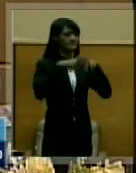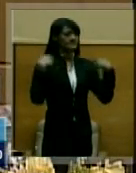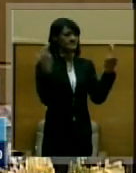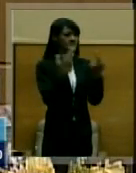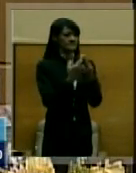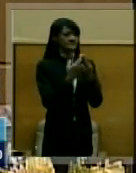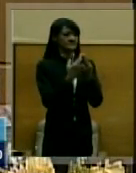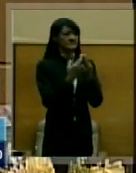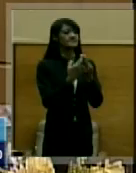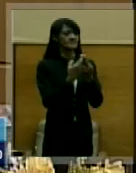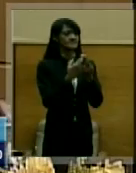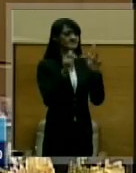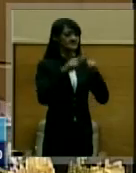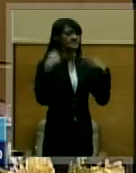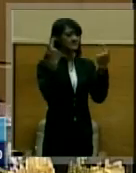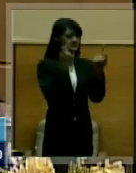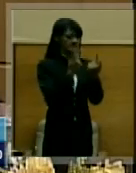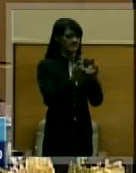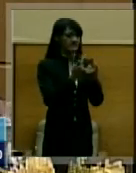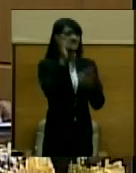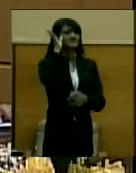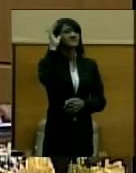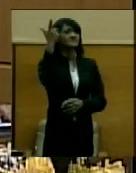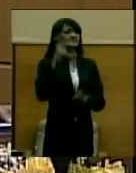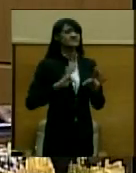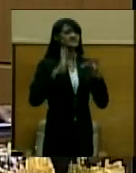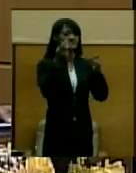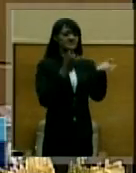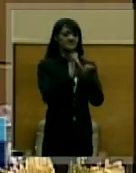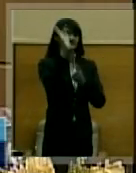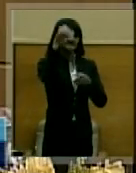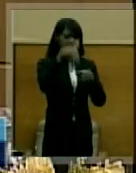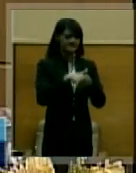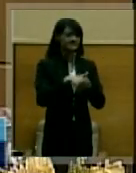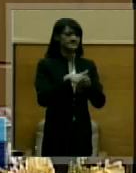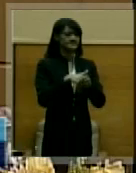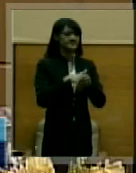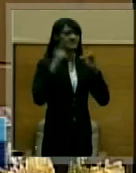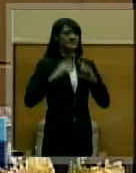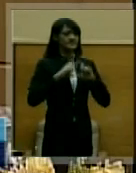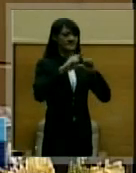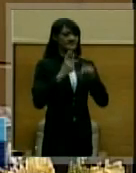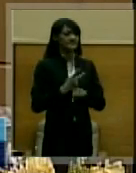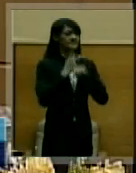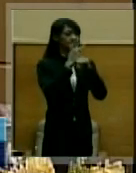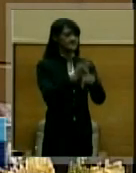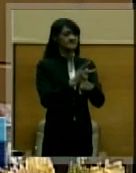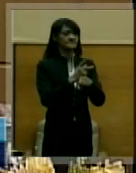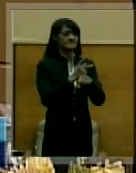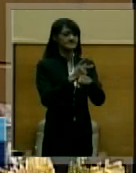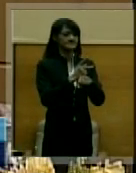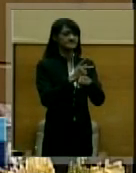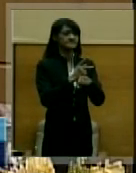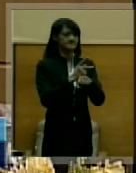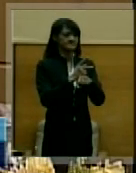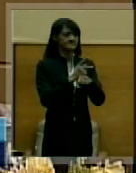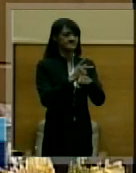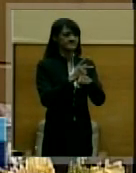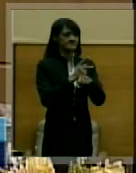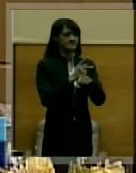reunião extraordinária, decide por unanimidade aprovar a concessão de Medalha do Mérito da